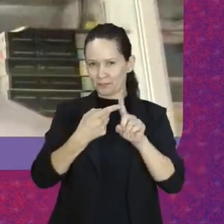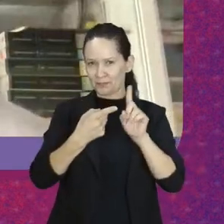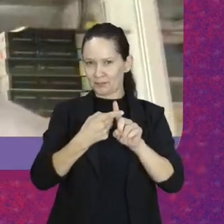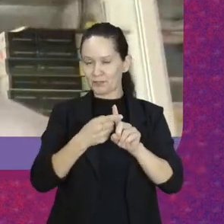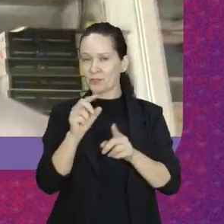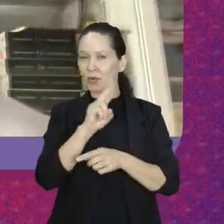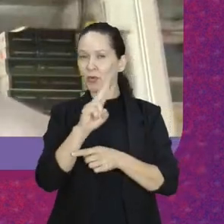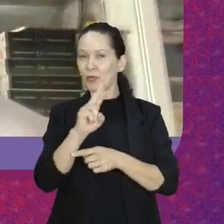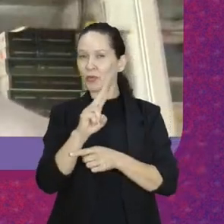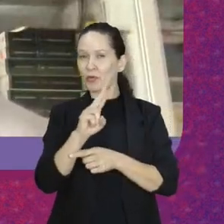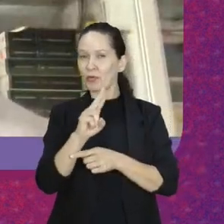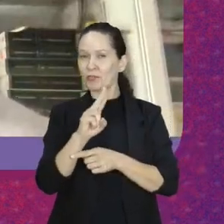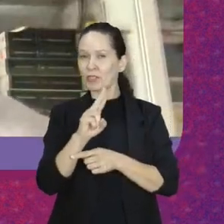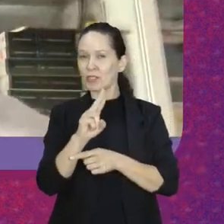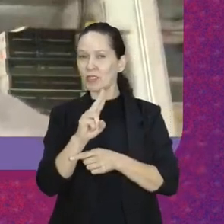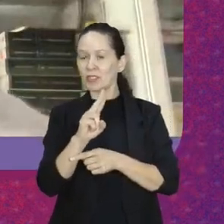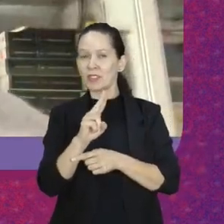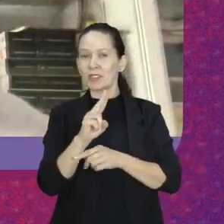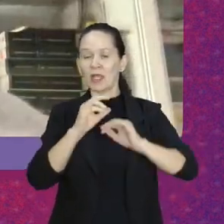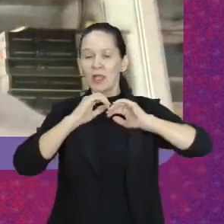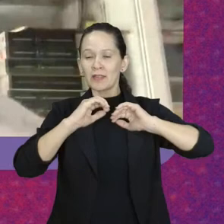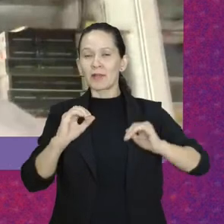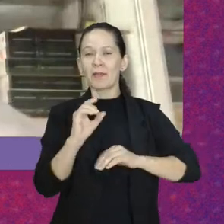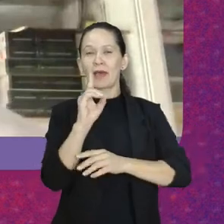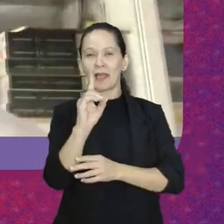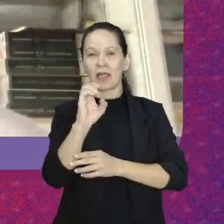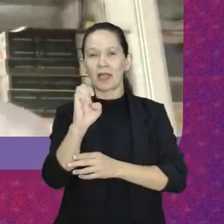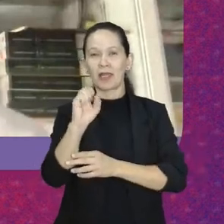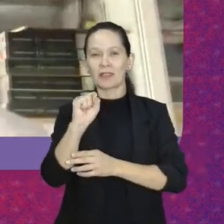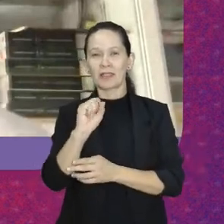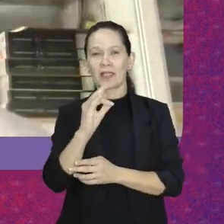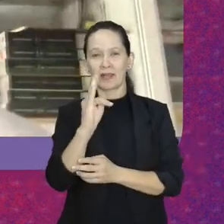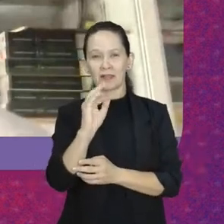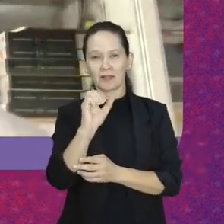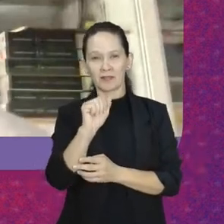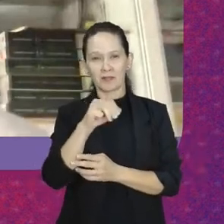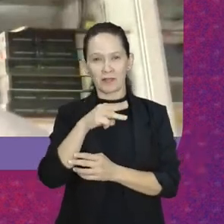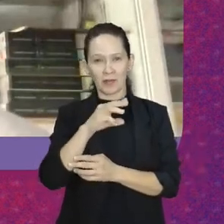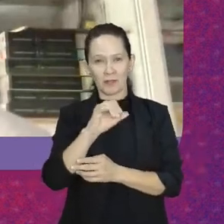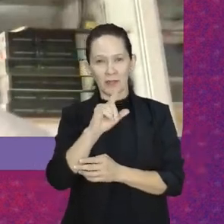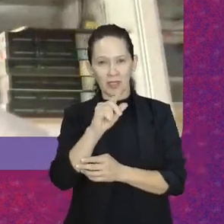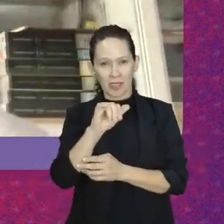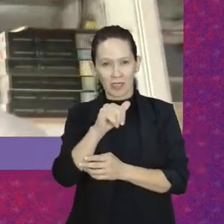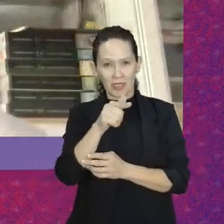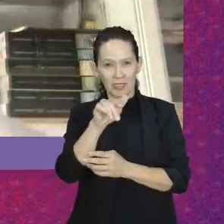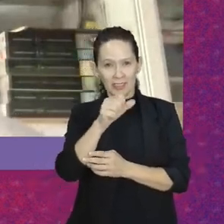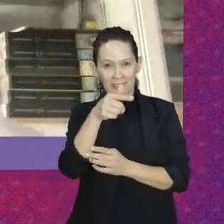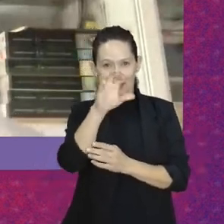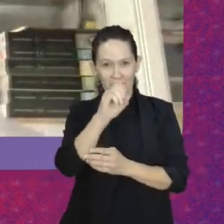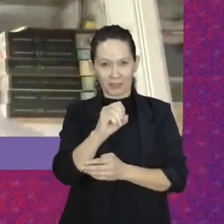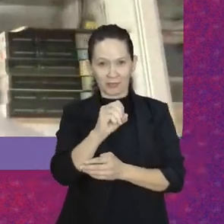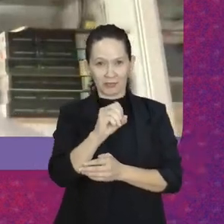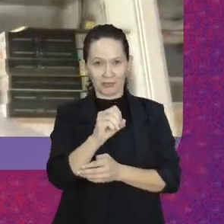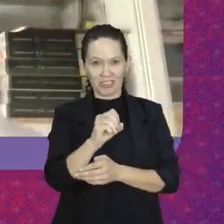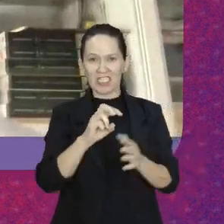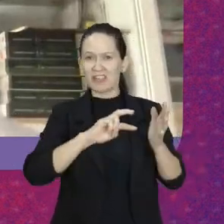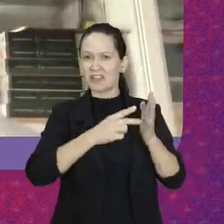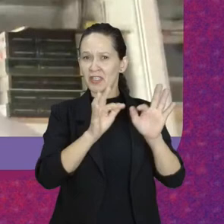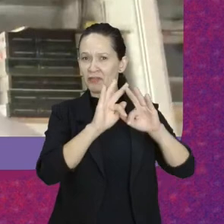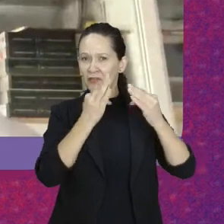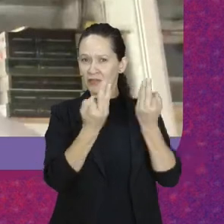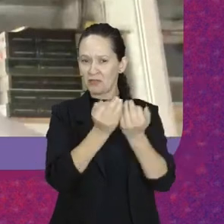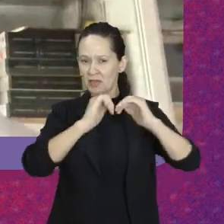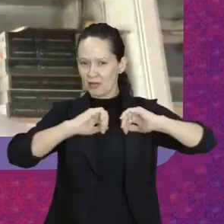chamou de desfamiliarização. O que quer dizer isso? Quer dizer que as pessoas não vão ter mais família?